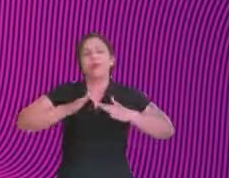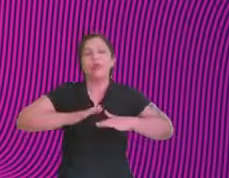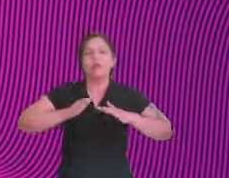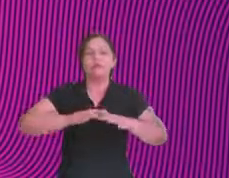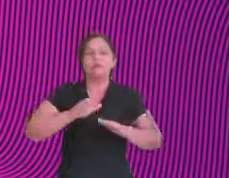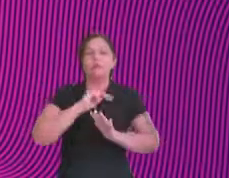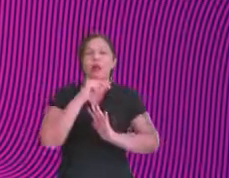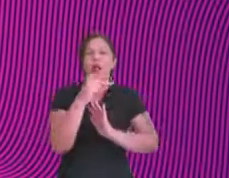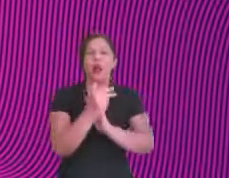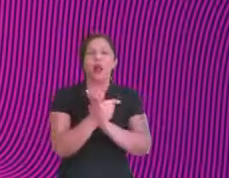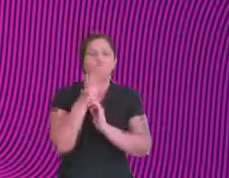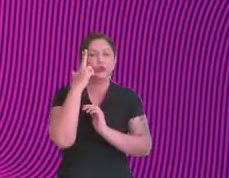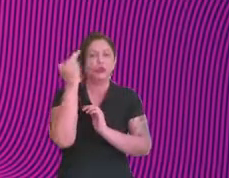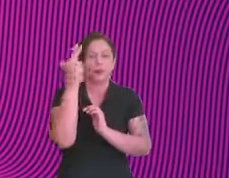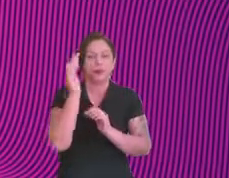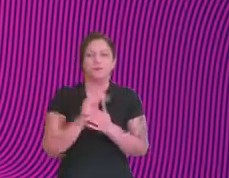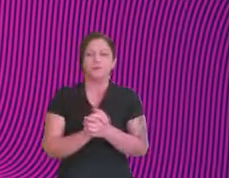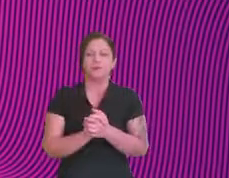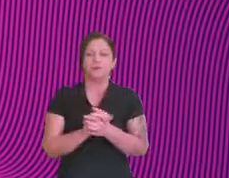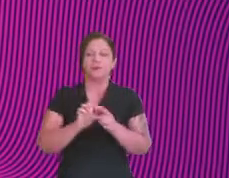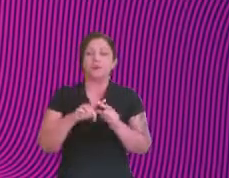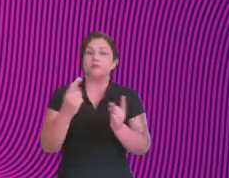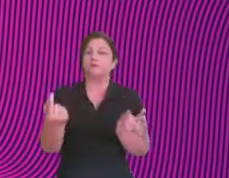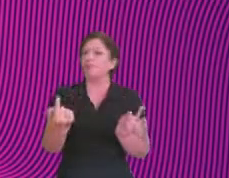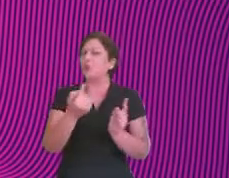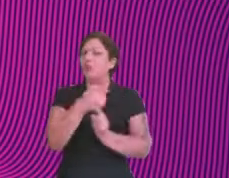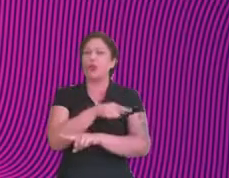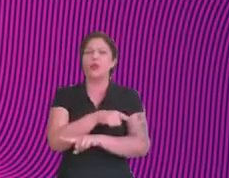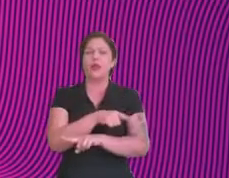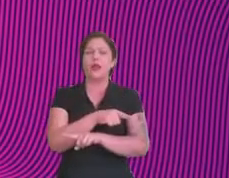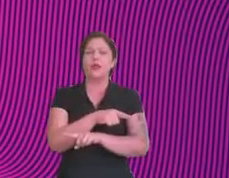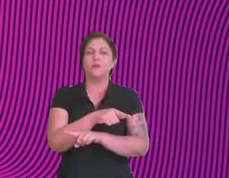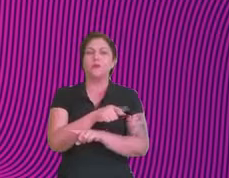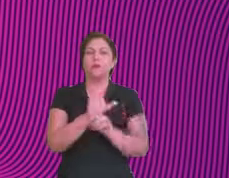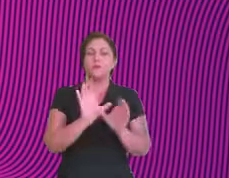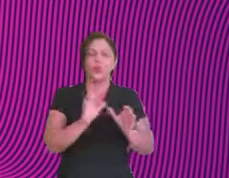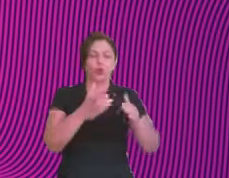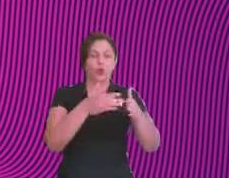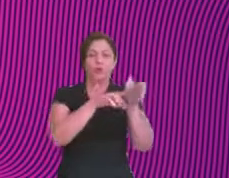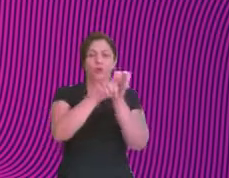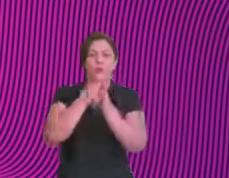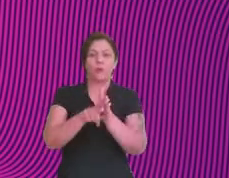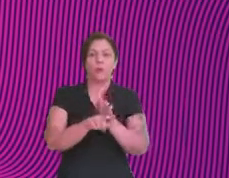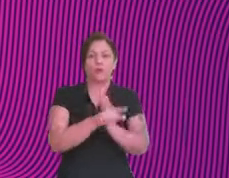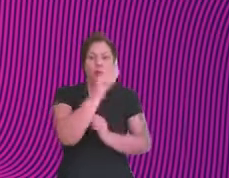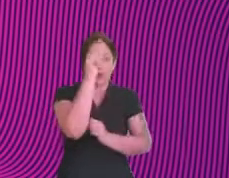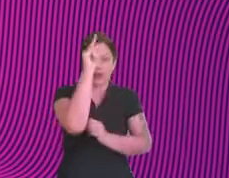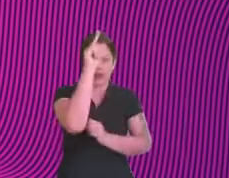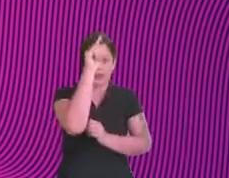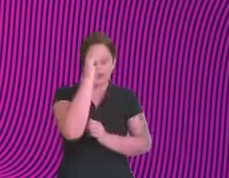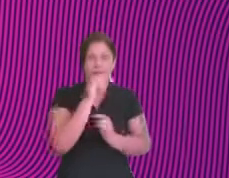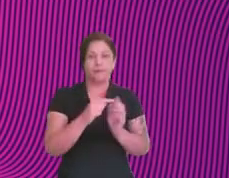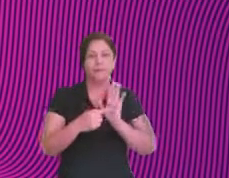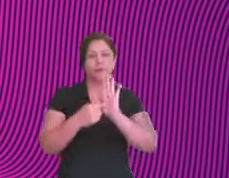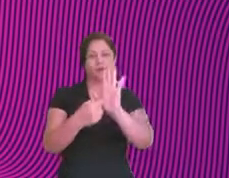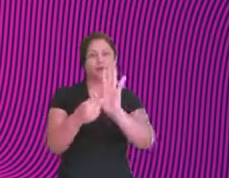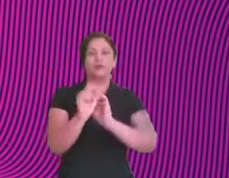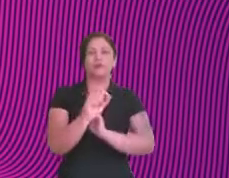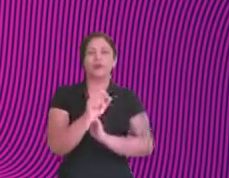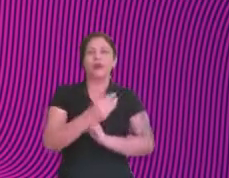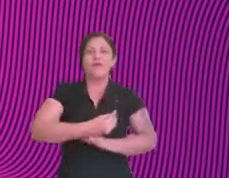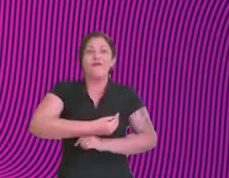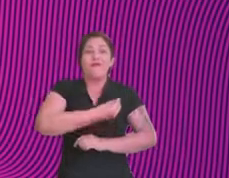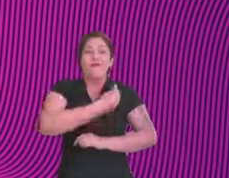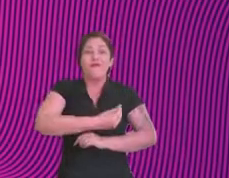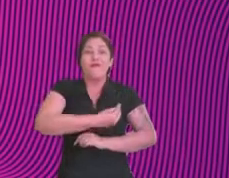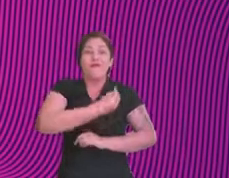etc, etc. Pelo contrário, o grupo alemão, o grupo do Debois e o grupo do Memorial mostram uma sobrevida maior